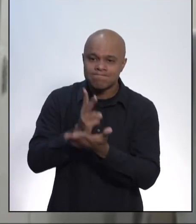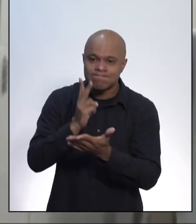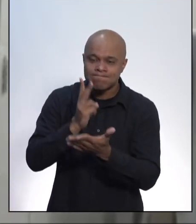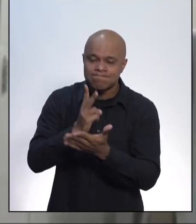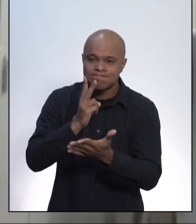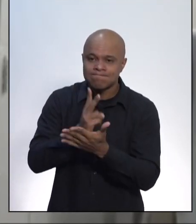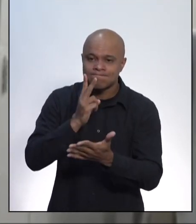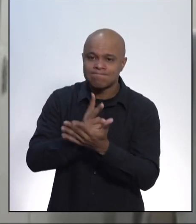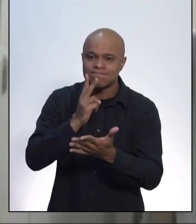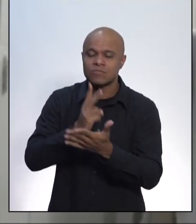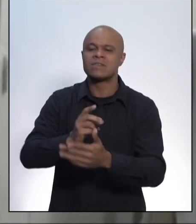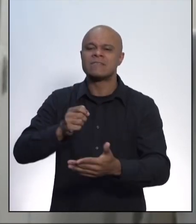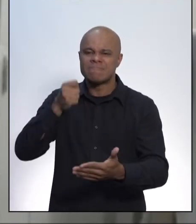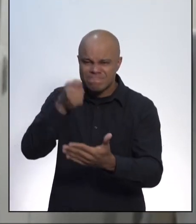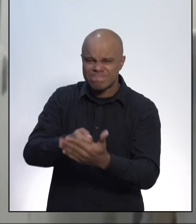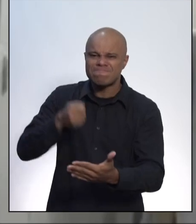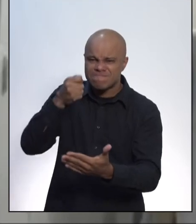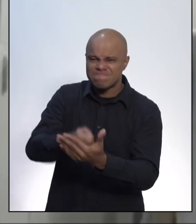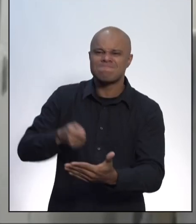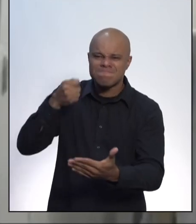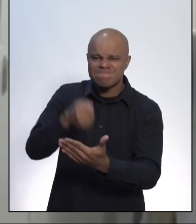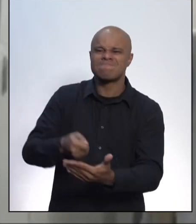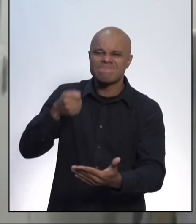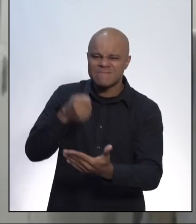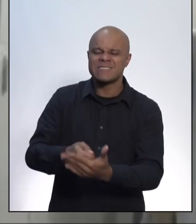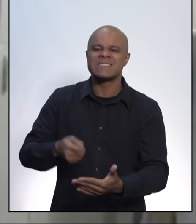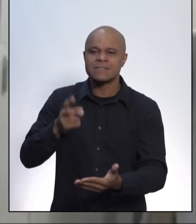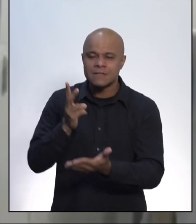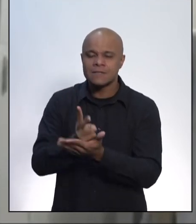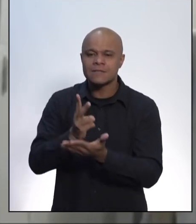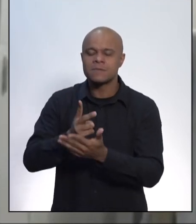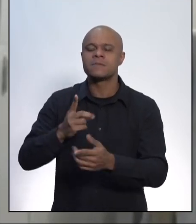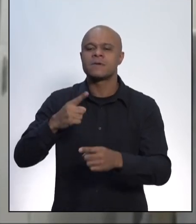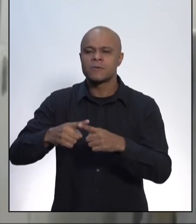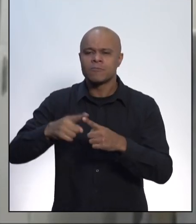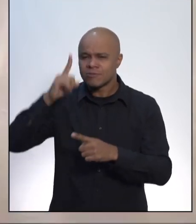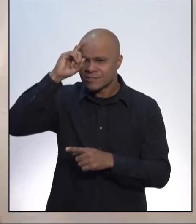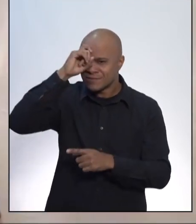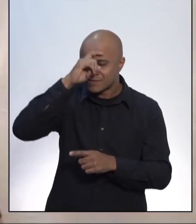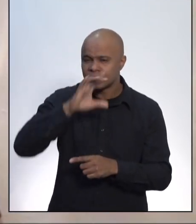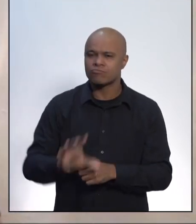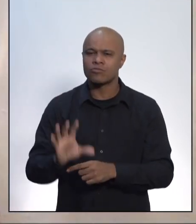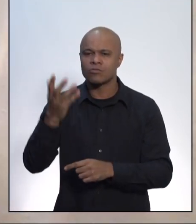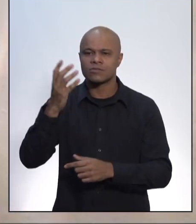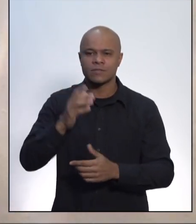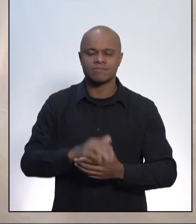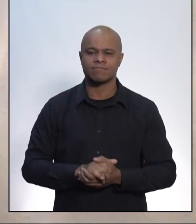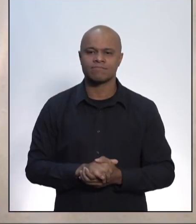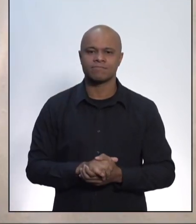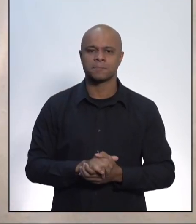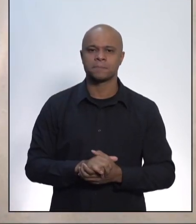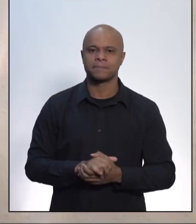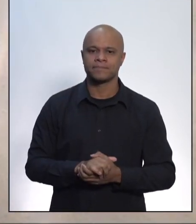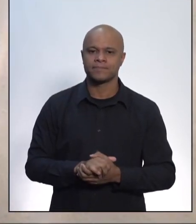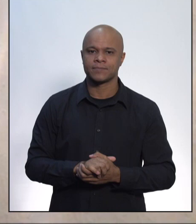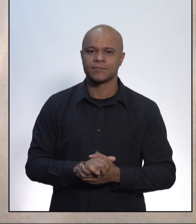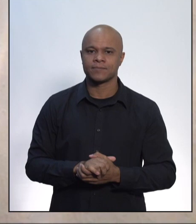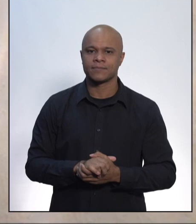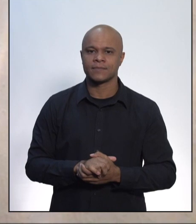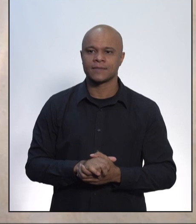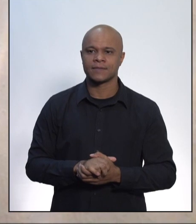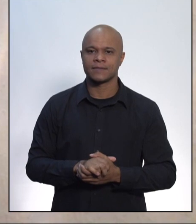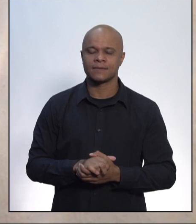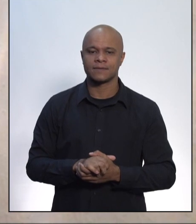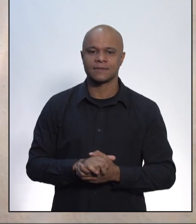seja persistente, né? E resiliente diante de tantas dificuldades. Exatamente. Vamos correr aqui, que faltam só 15 minutos